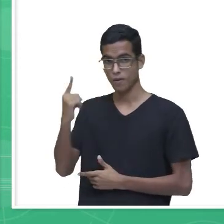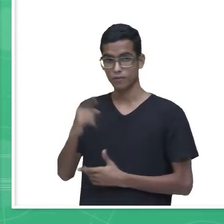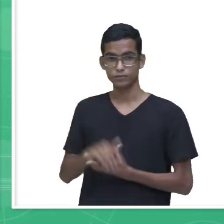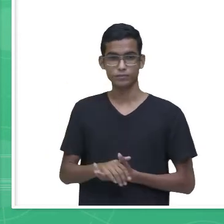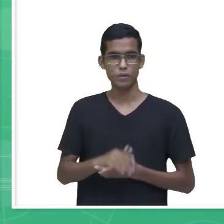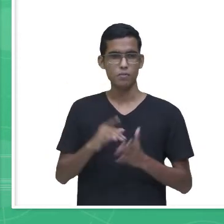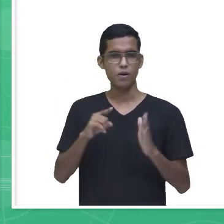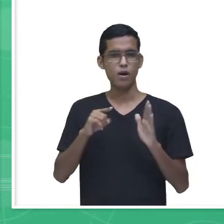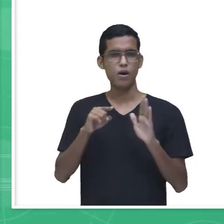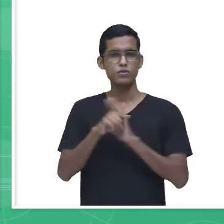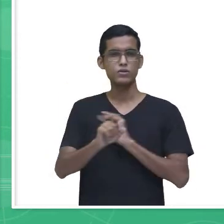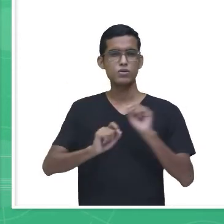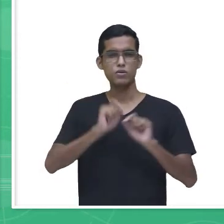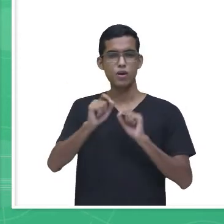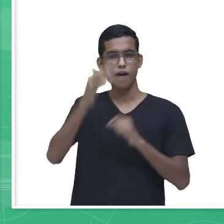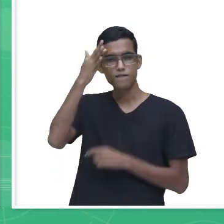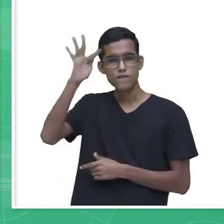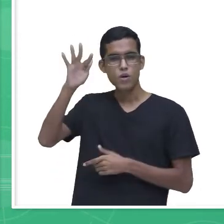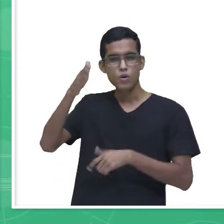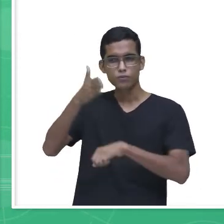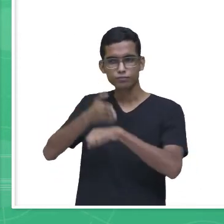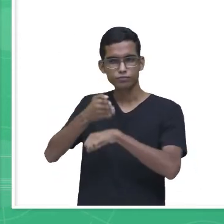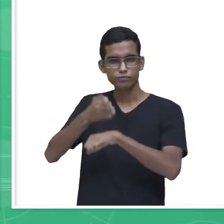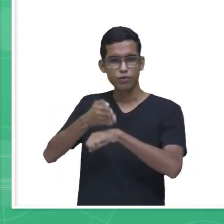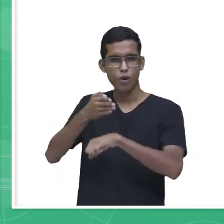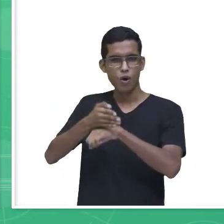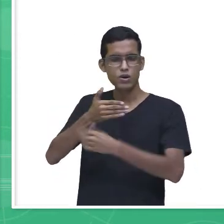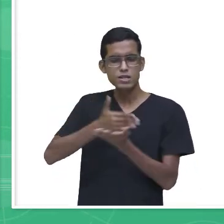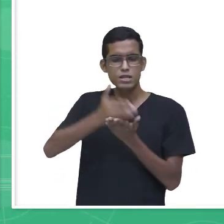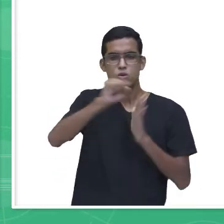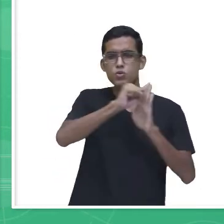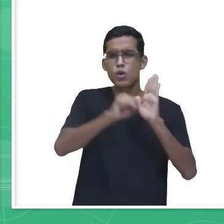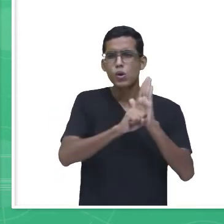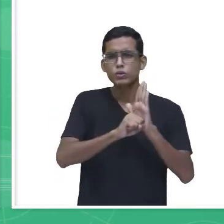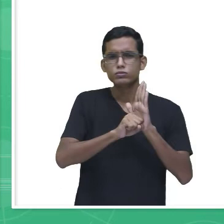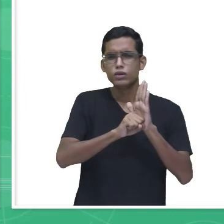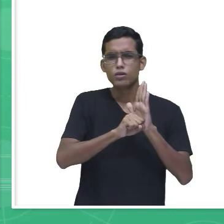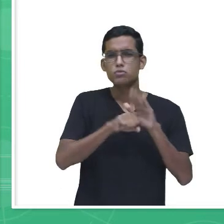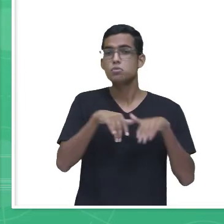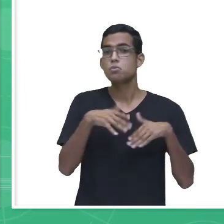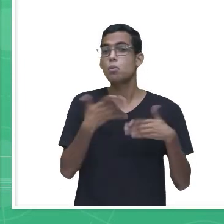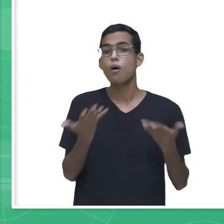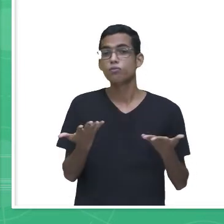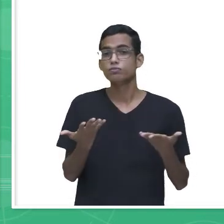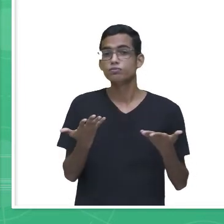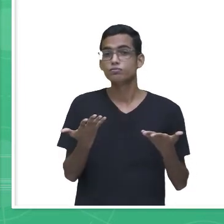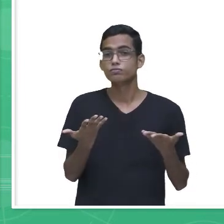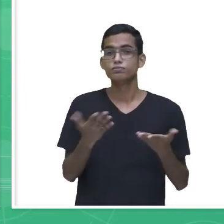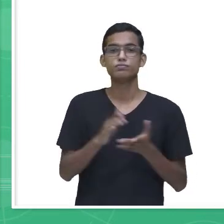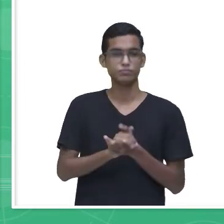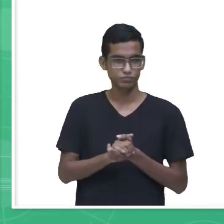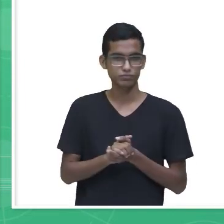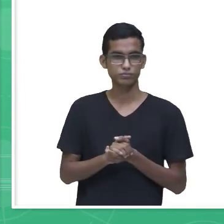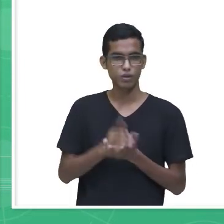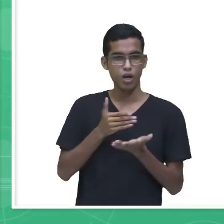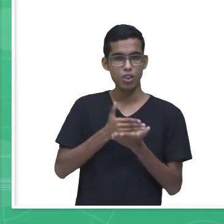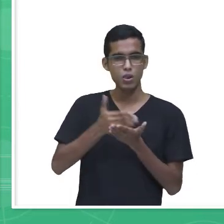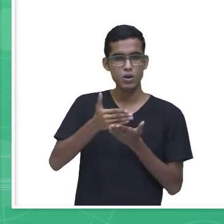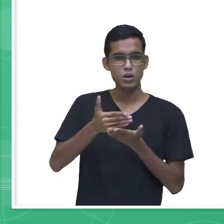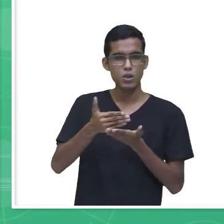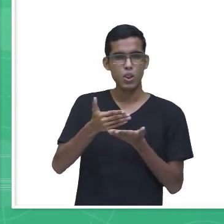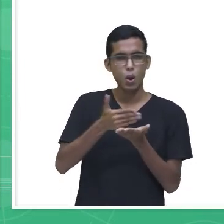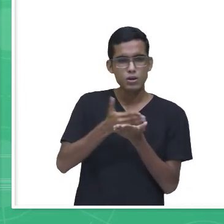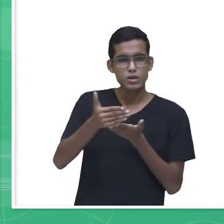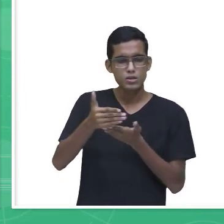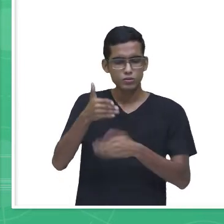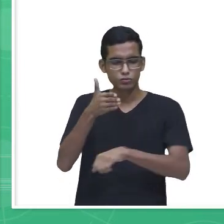assim, a filosofia moderna começa no século... Que século começa a filosofia moderna? Quando tem início a Idade Moderna. Ela